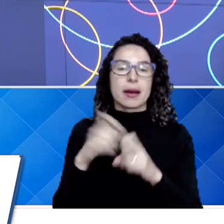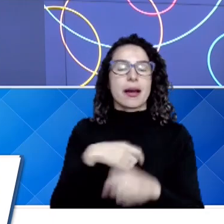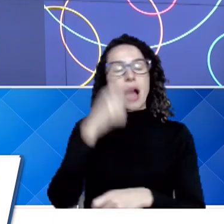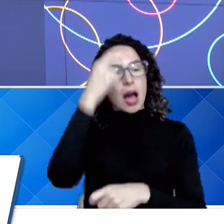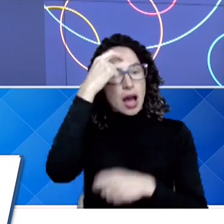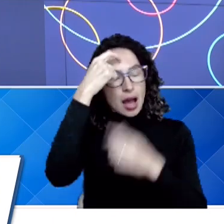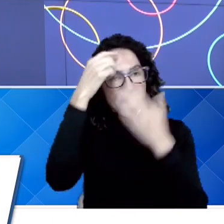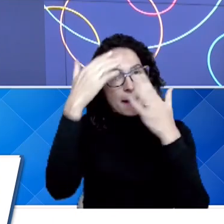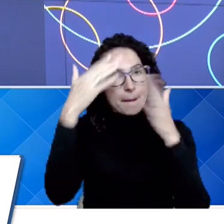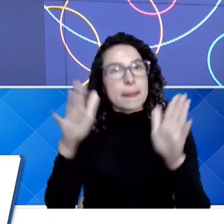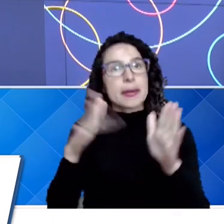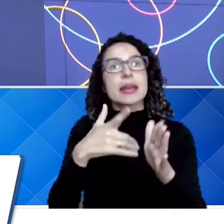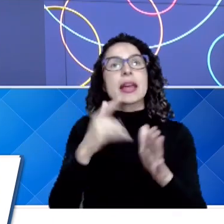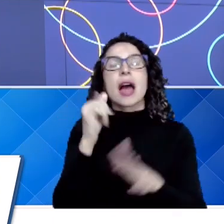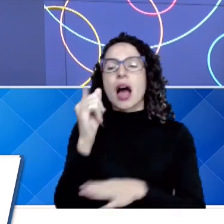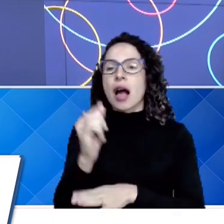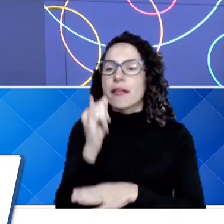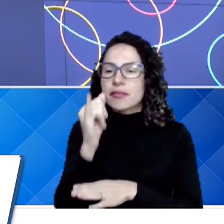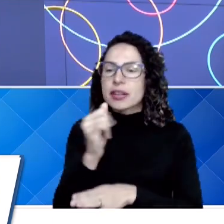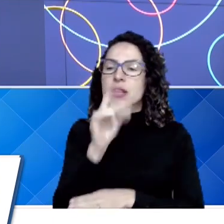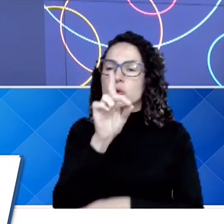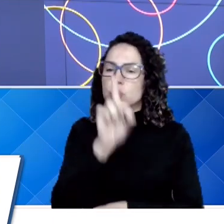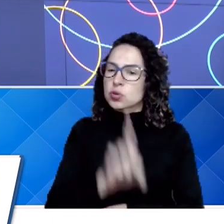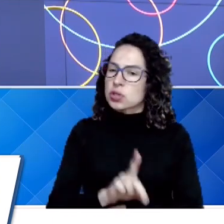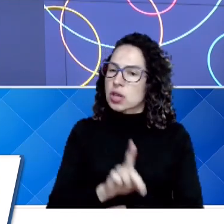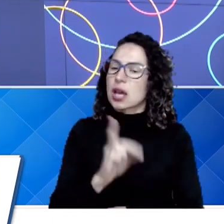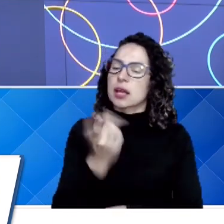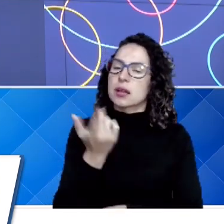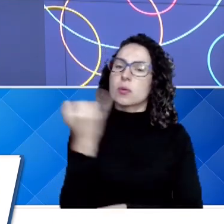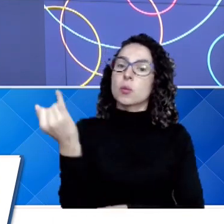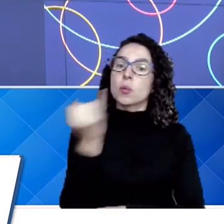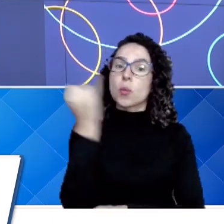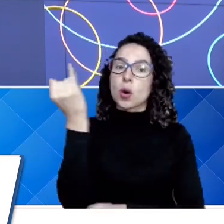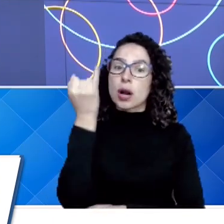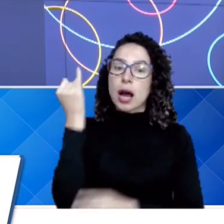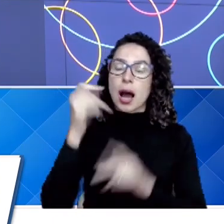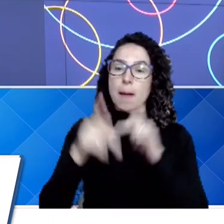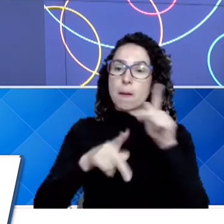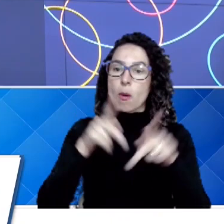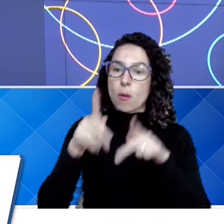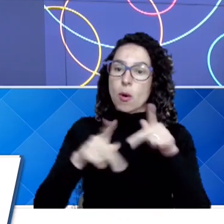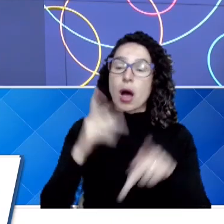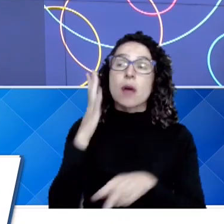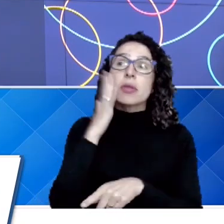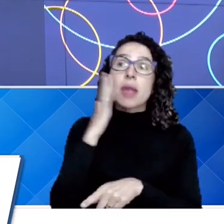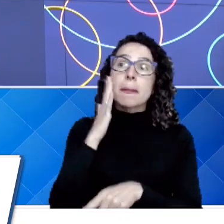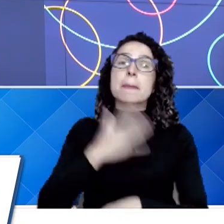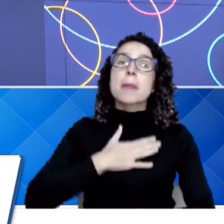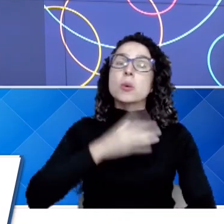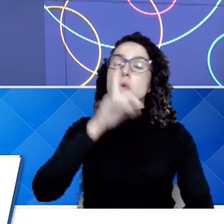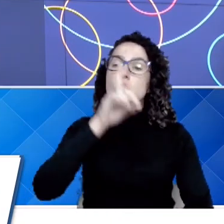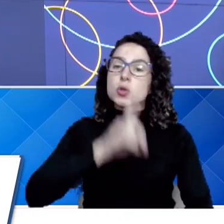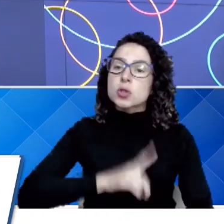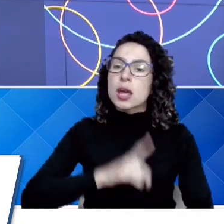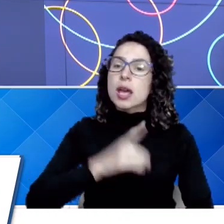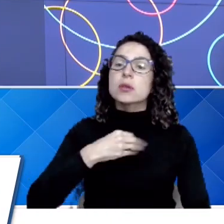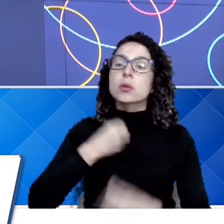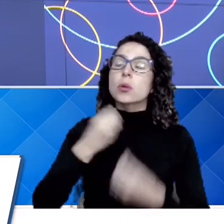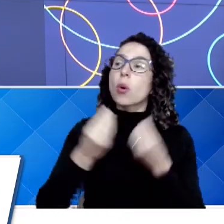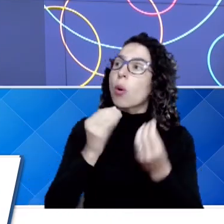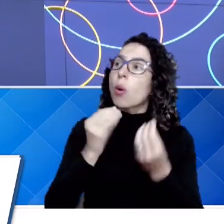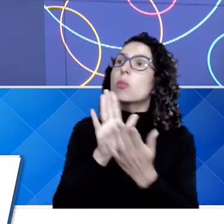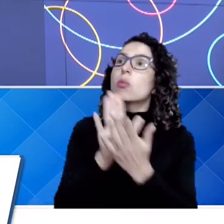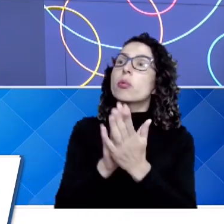a orientação sobre os direitos, a importância de que a população saiba dos seus direitos e saiba como se socorrer desses